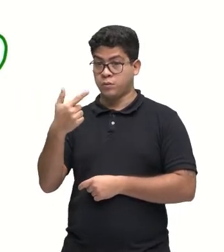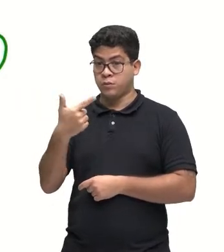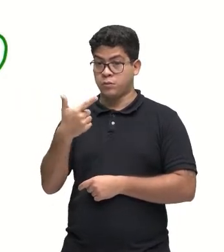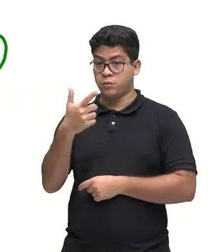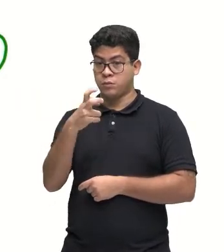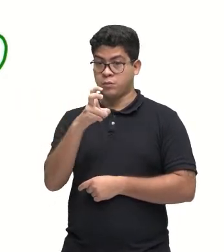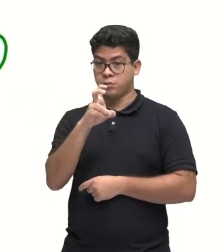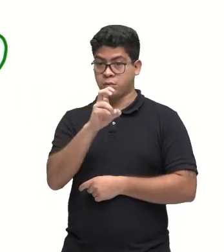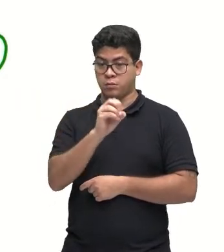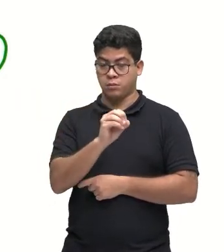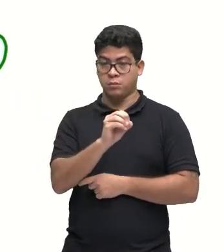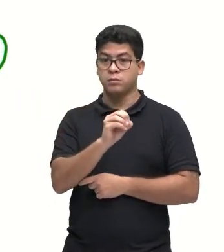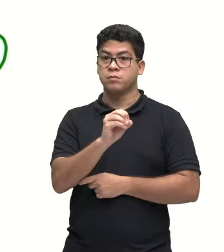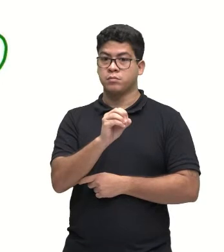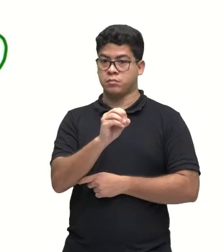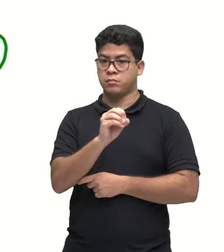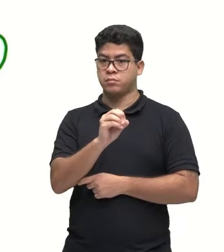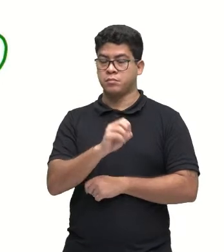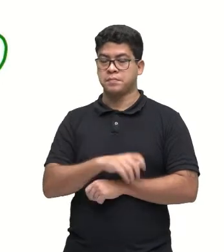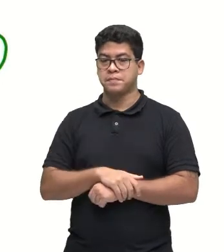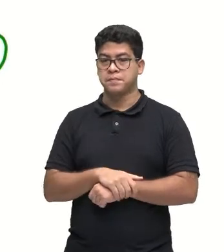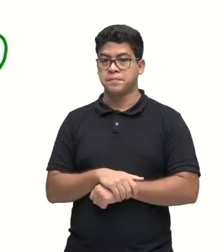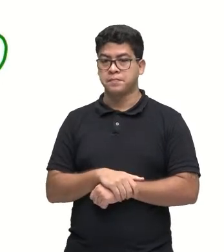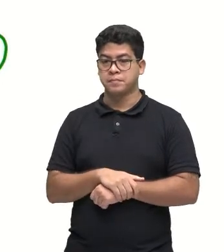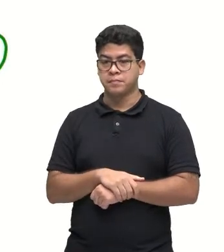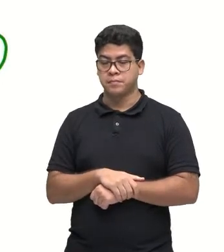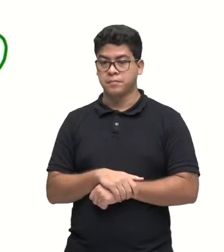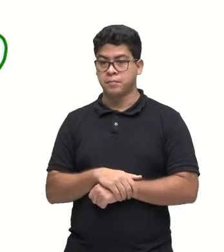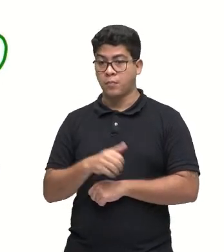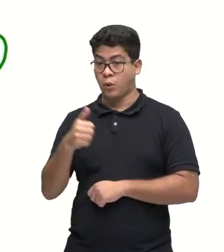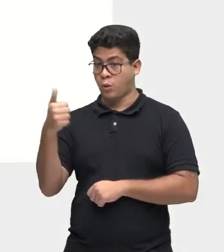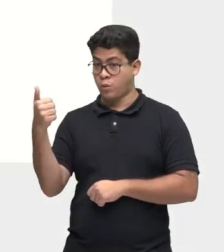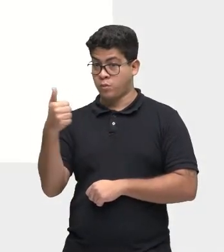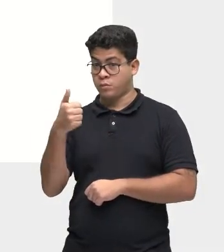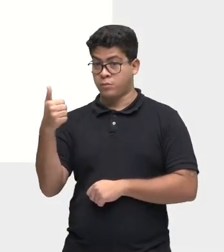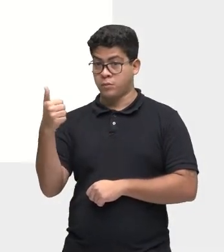R$11.250. A gente pode escrever dessa forma, ó.